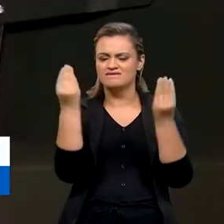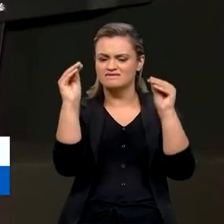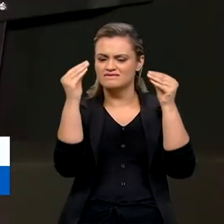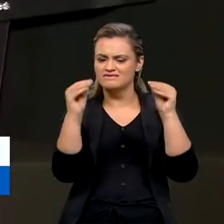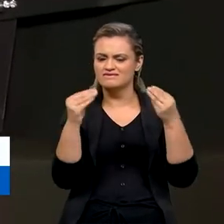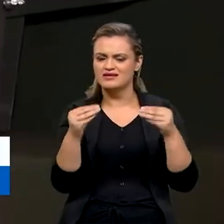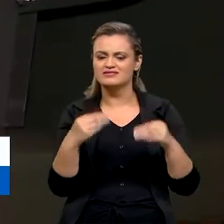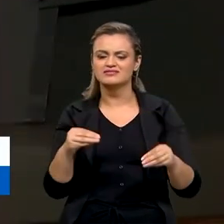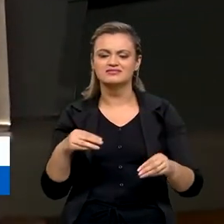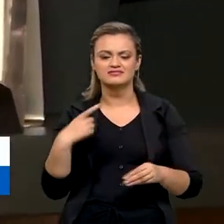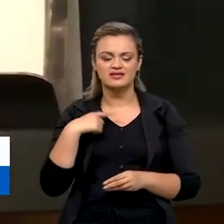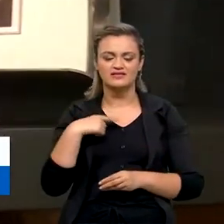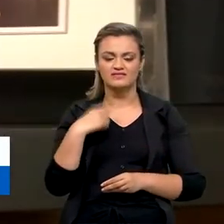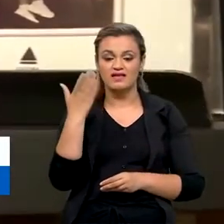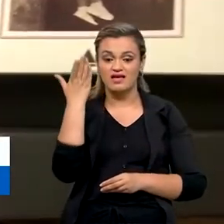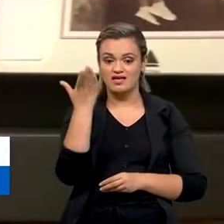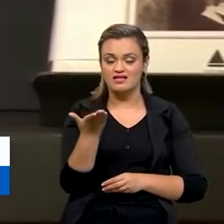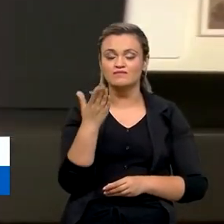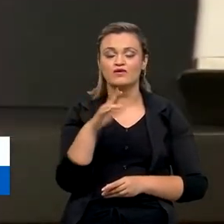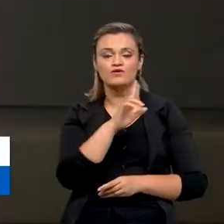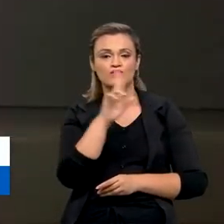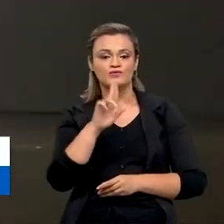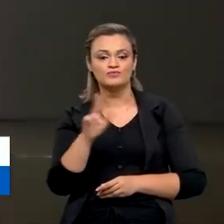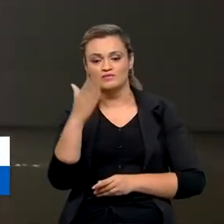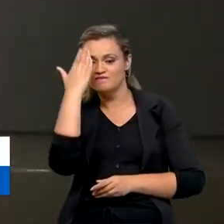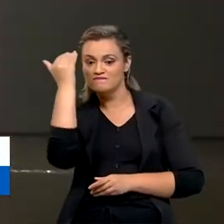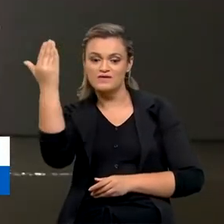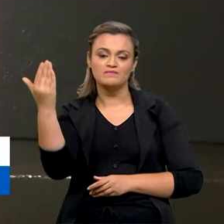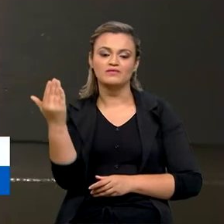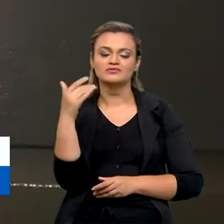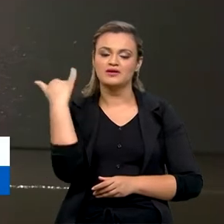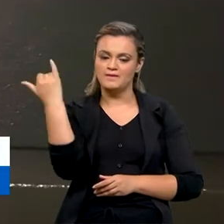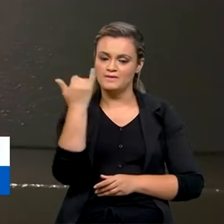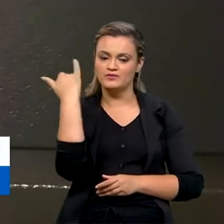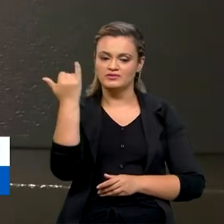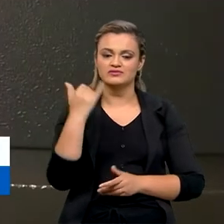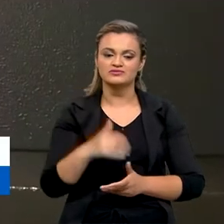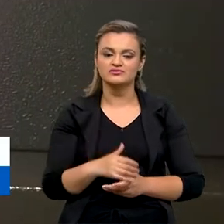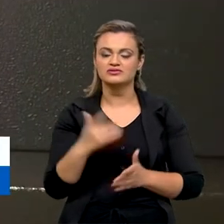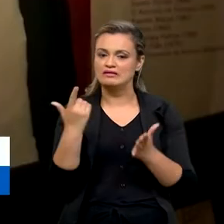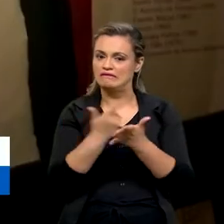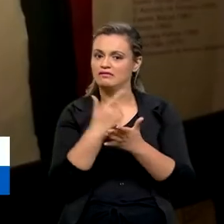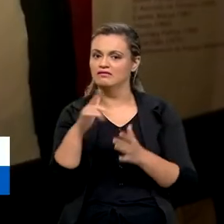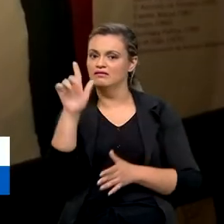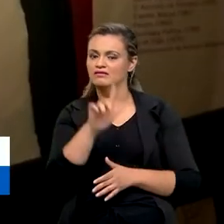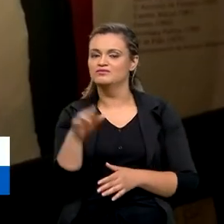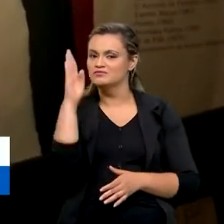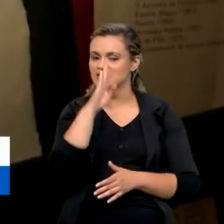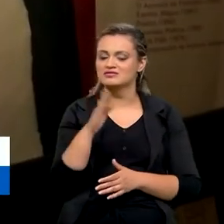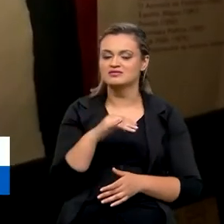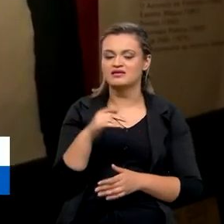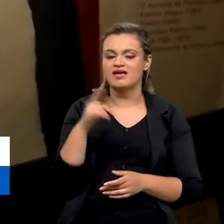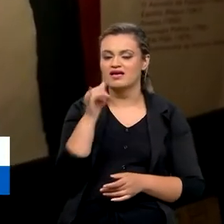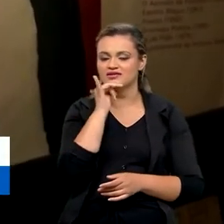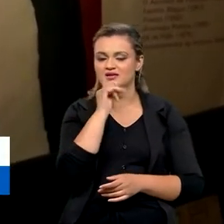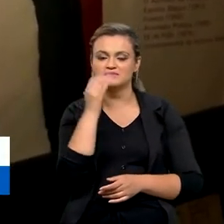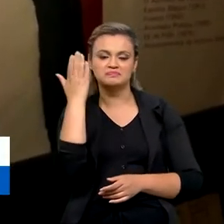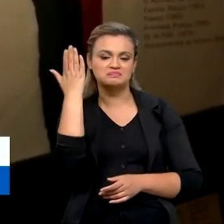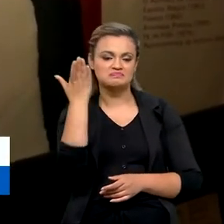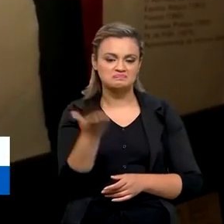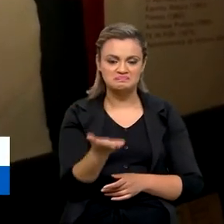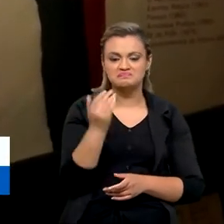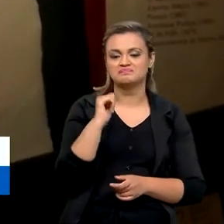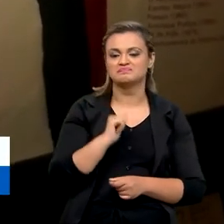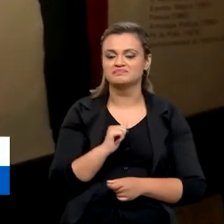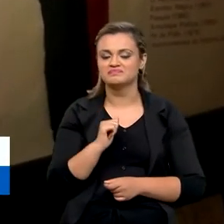editados, sua editora publicou nomes que vieram a ser importantes para a literatura brasileira. Obras como Sertão Veredas,